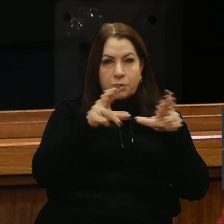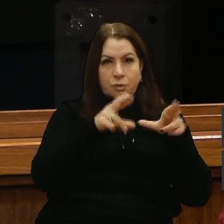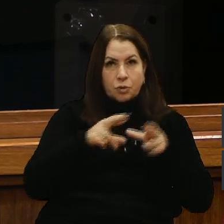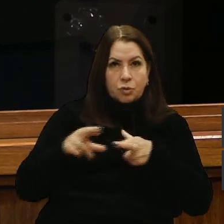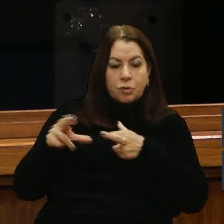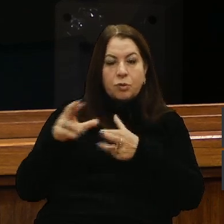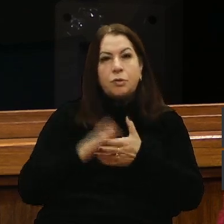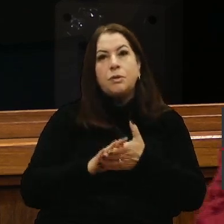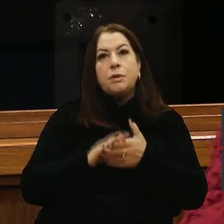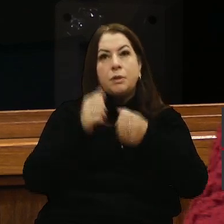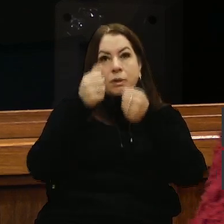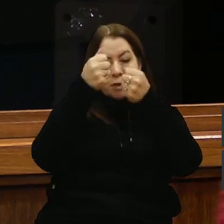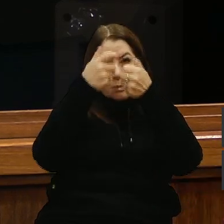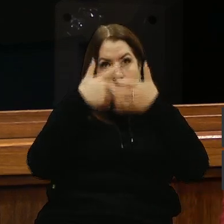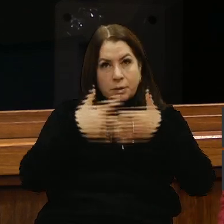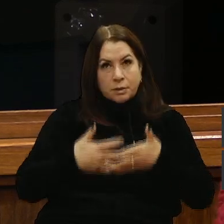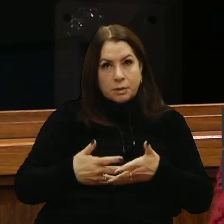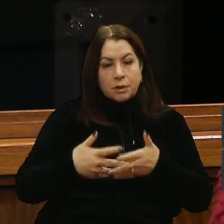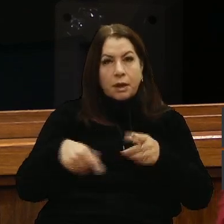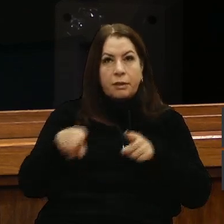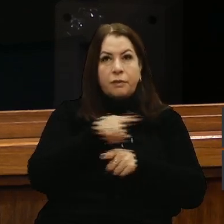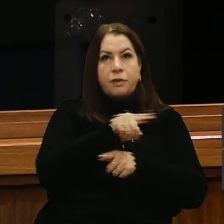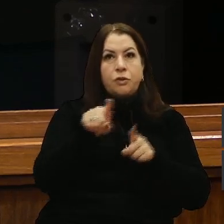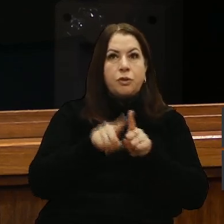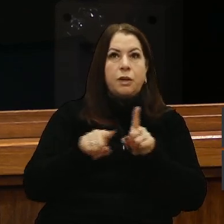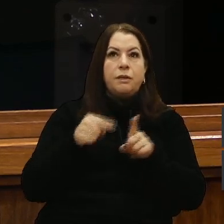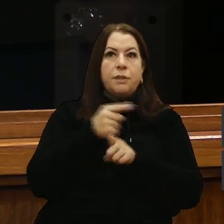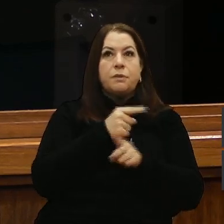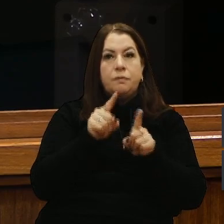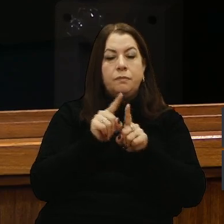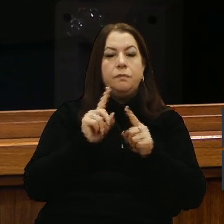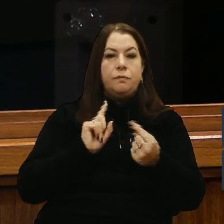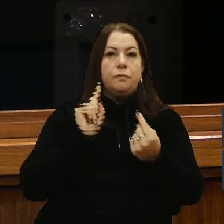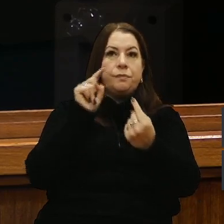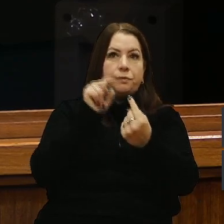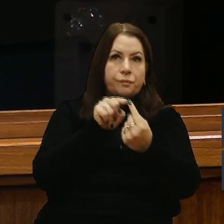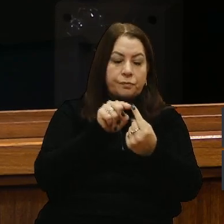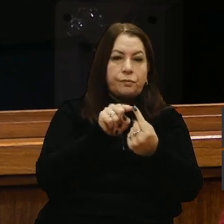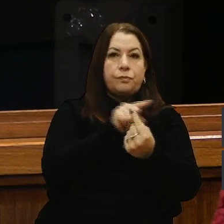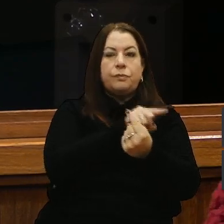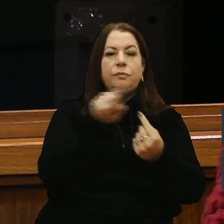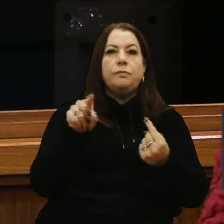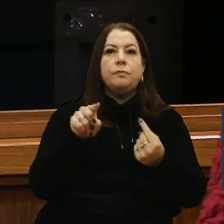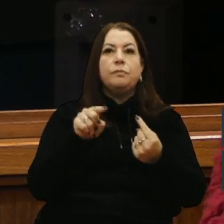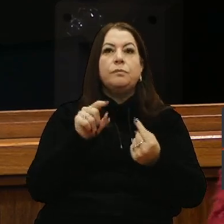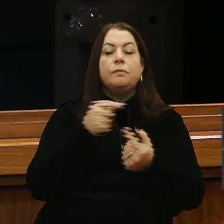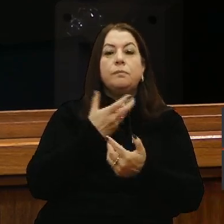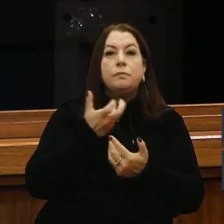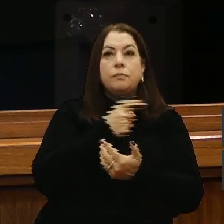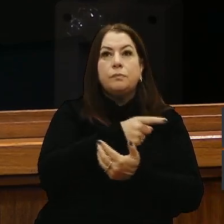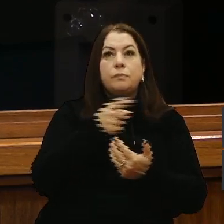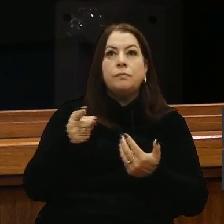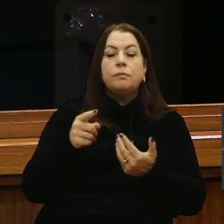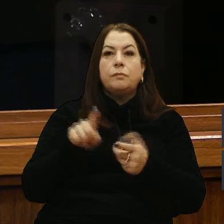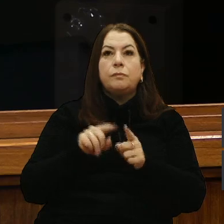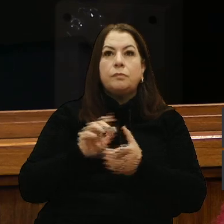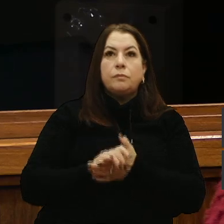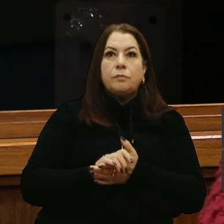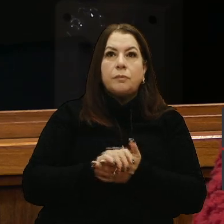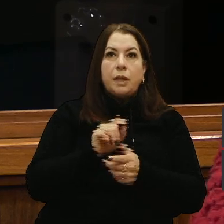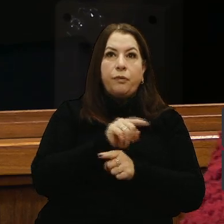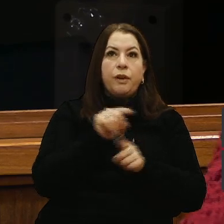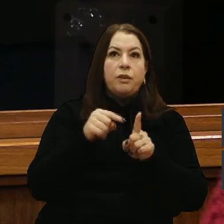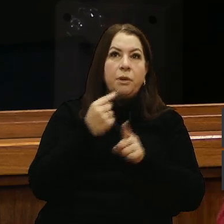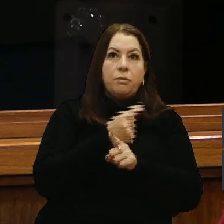ali, explicando o que é essa casa, qual o objetivo, o que a gente busca com ela. E, além de tudo que a